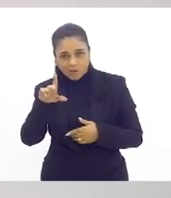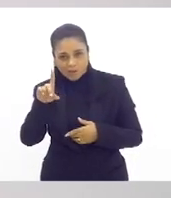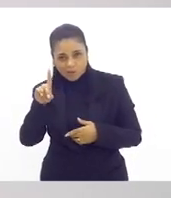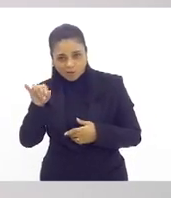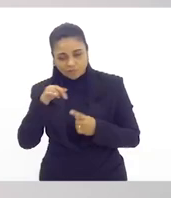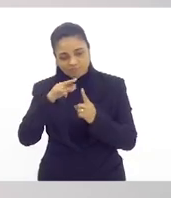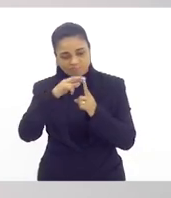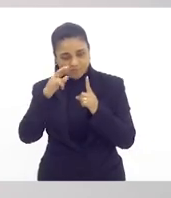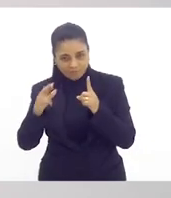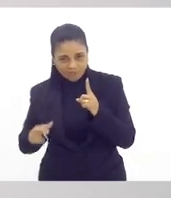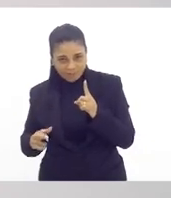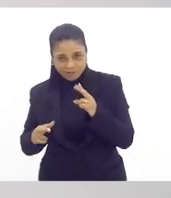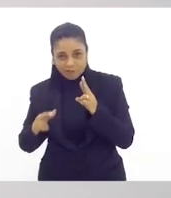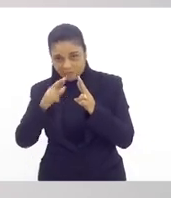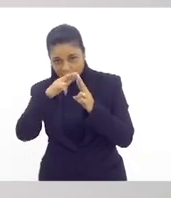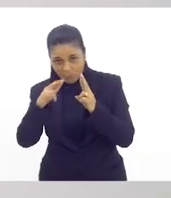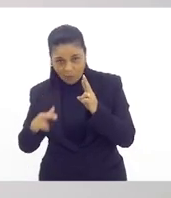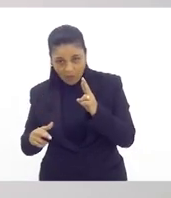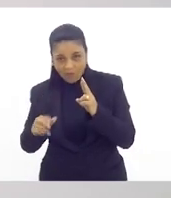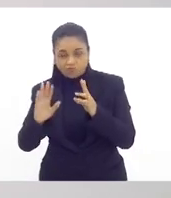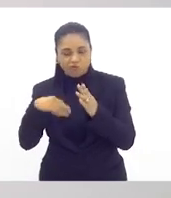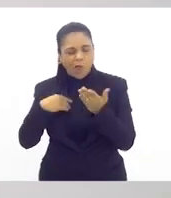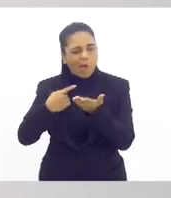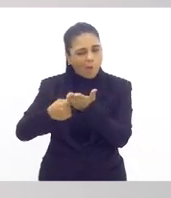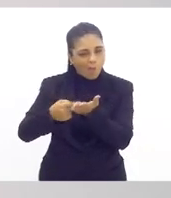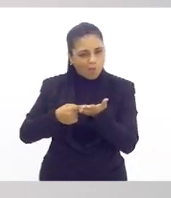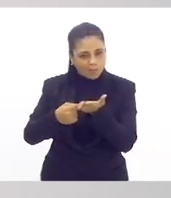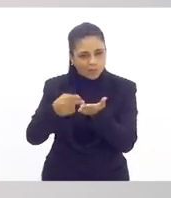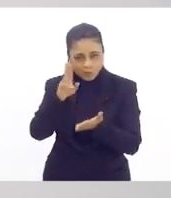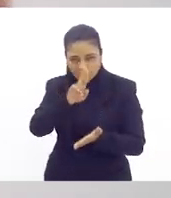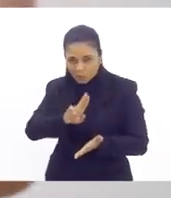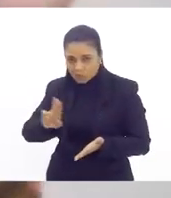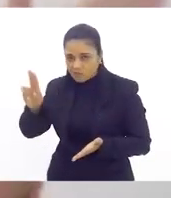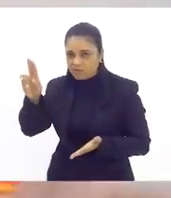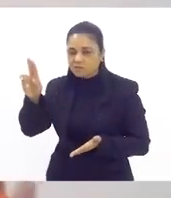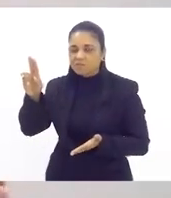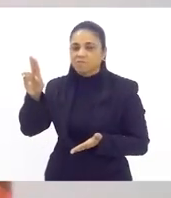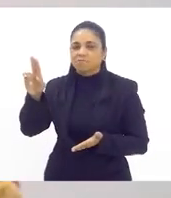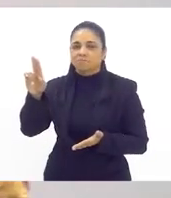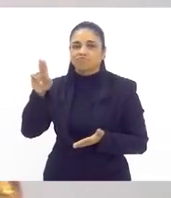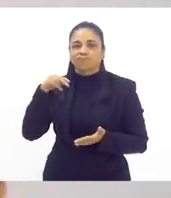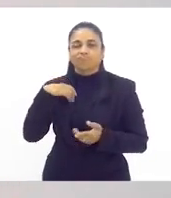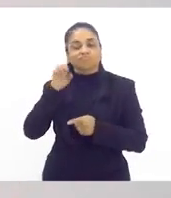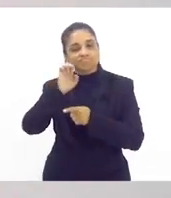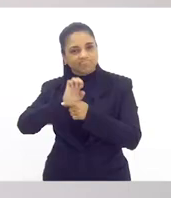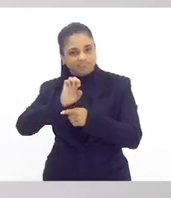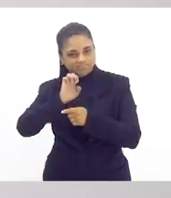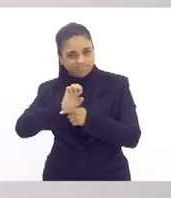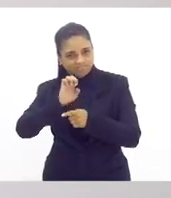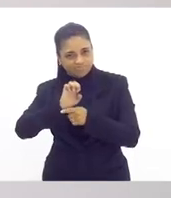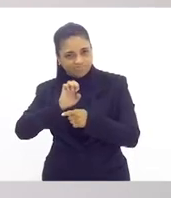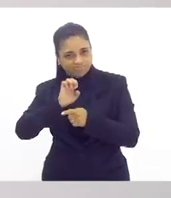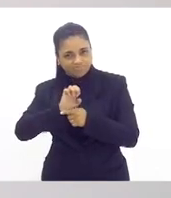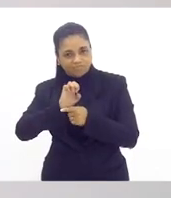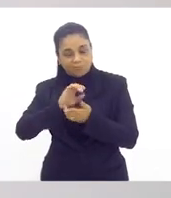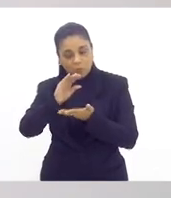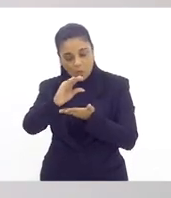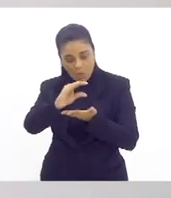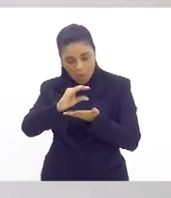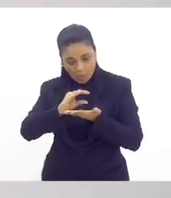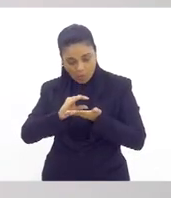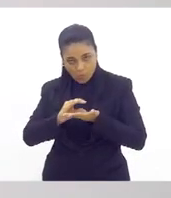já combinamos com a universidade que é uma universidade estadual que o recurso